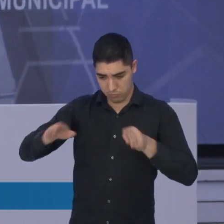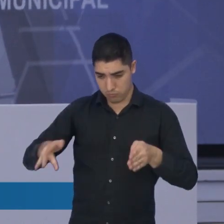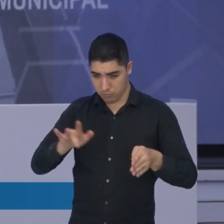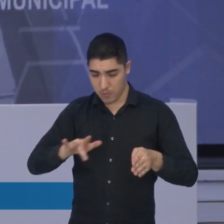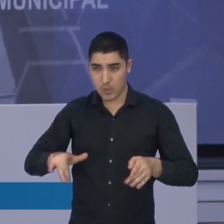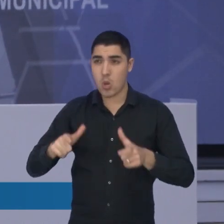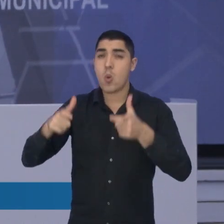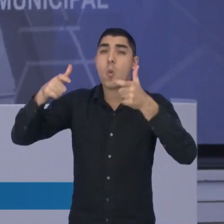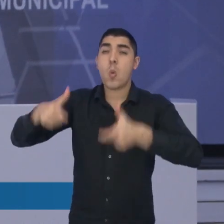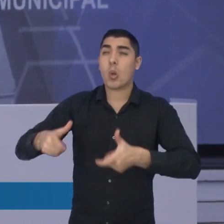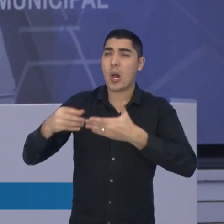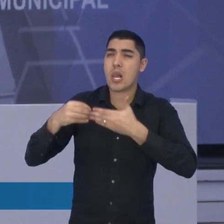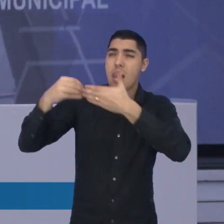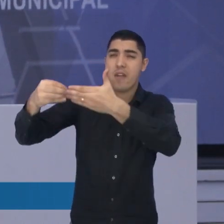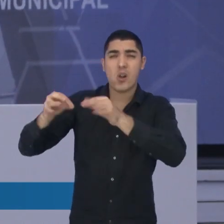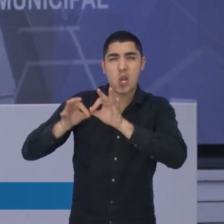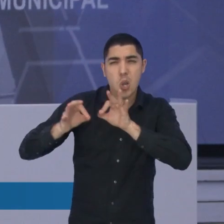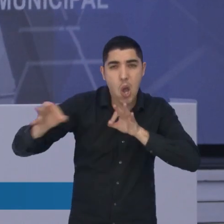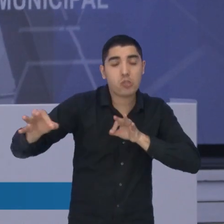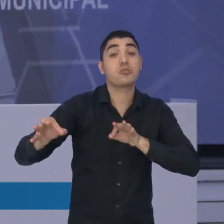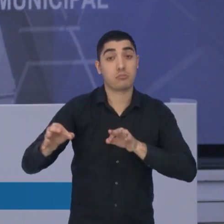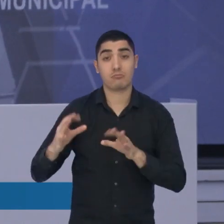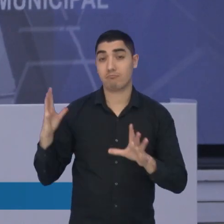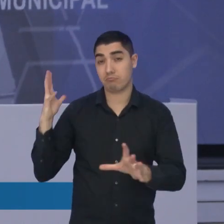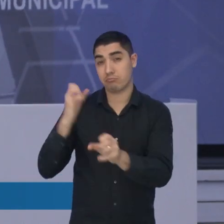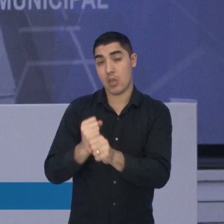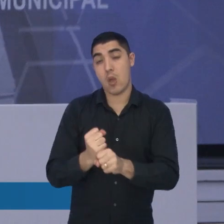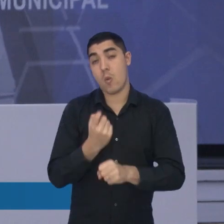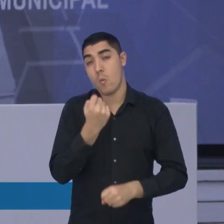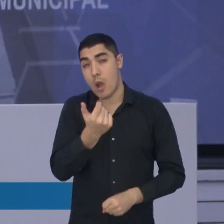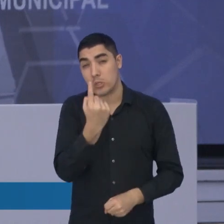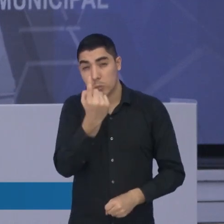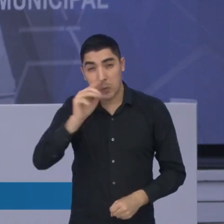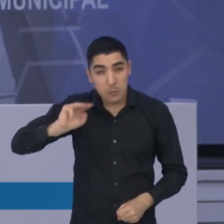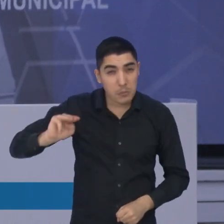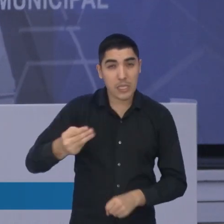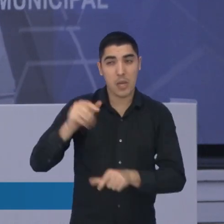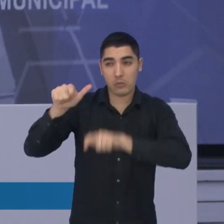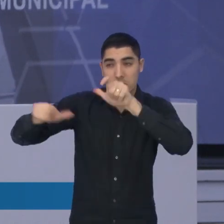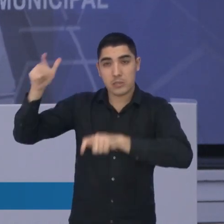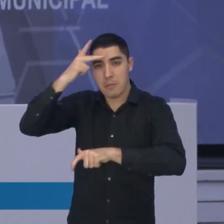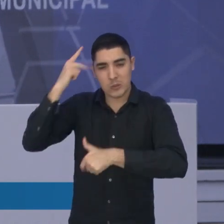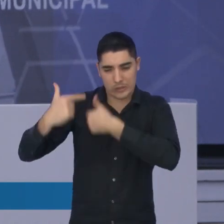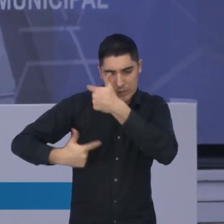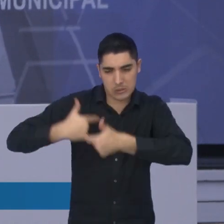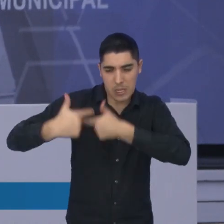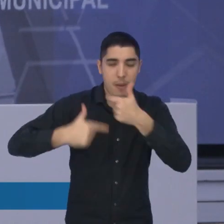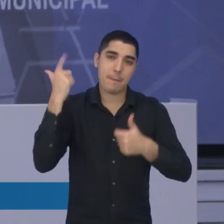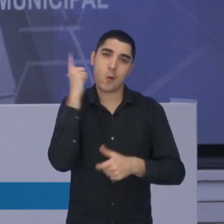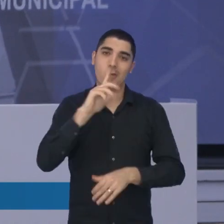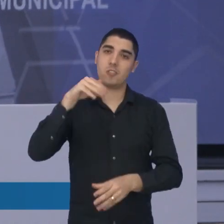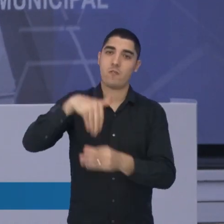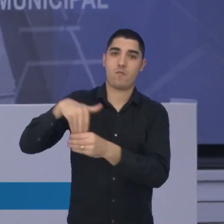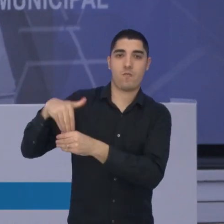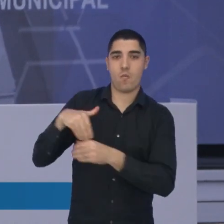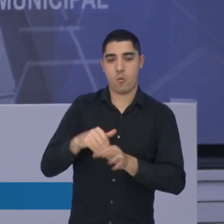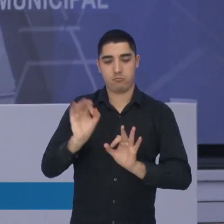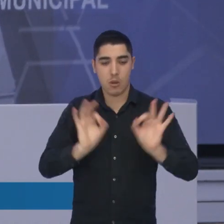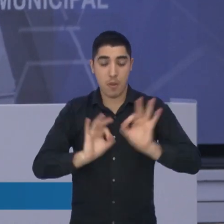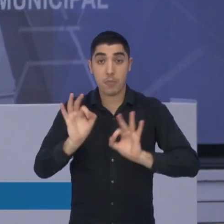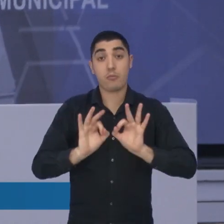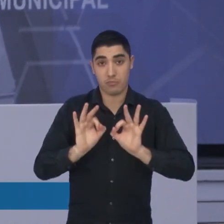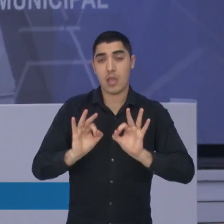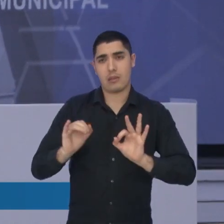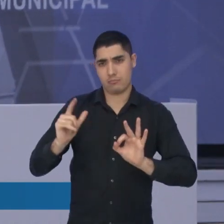mais difíceis. No total, são quase 1 milhão de pessoas que trabalham para a realização das eleições no Brasil, da forma mais